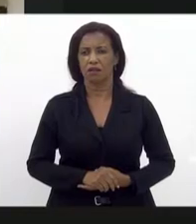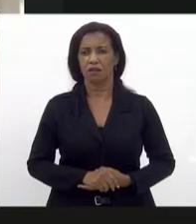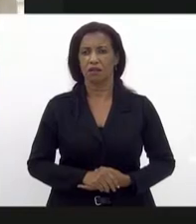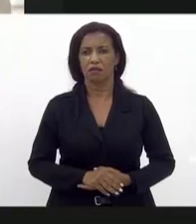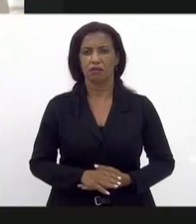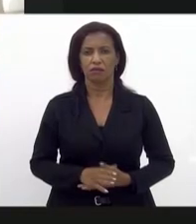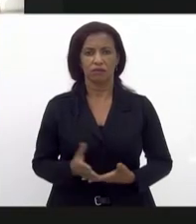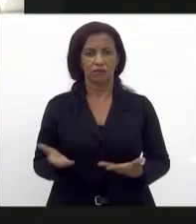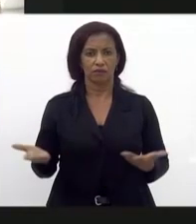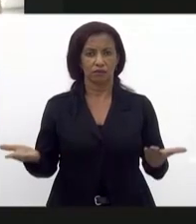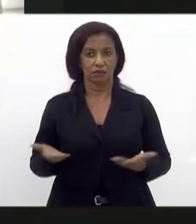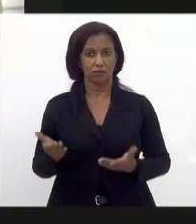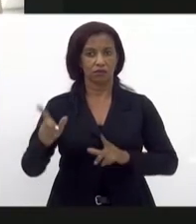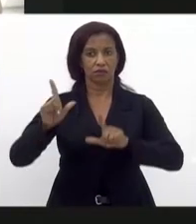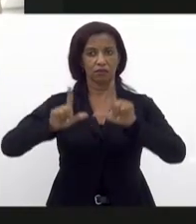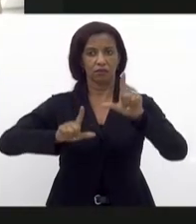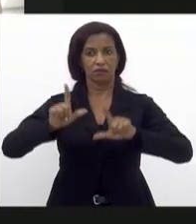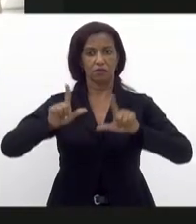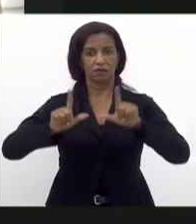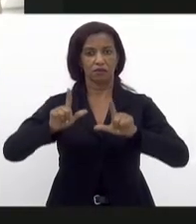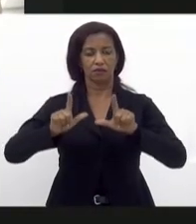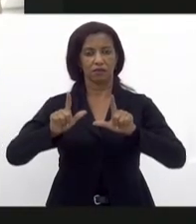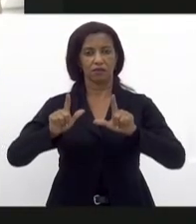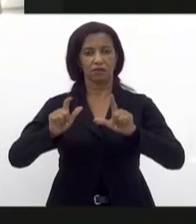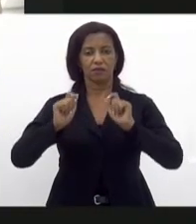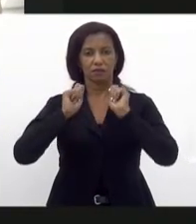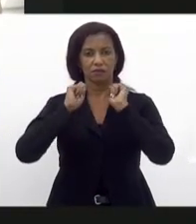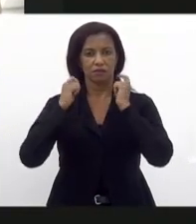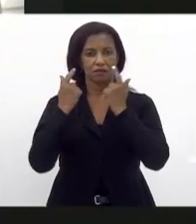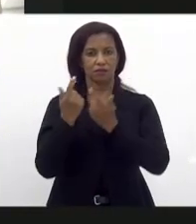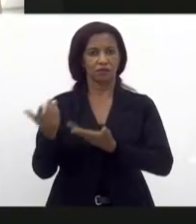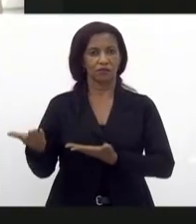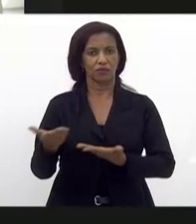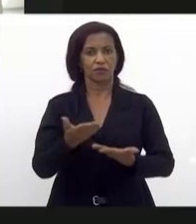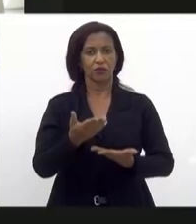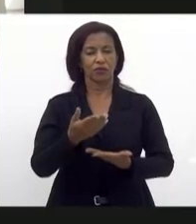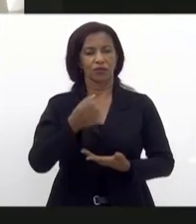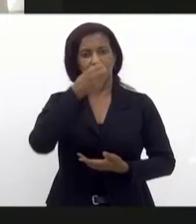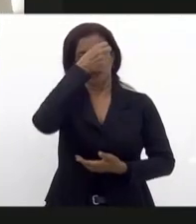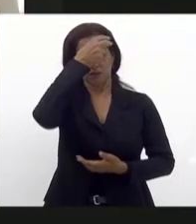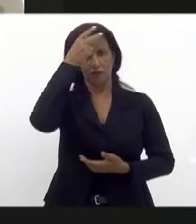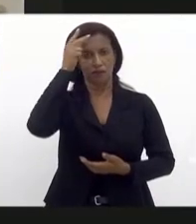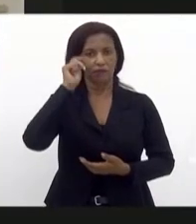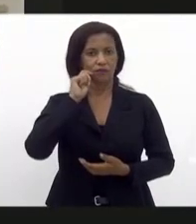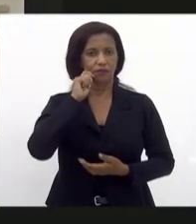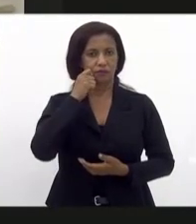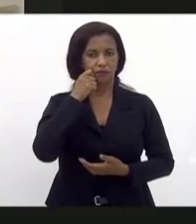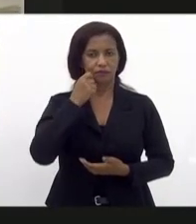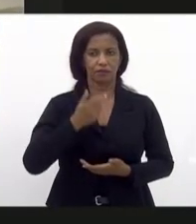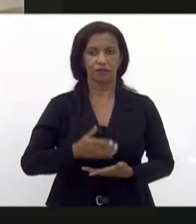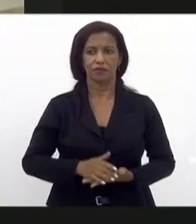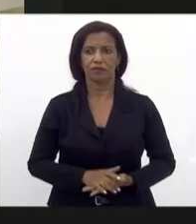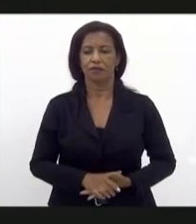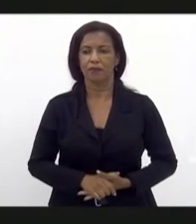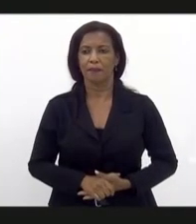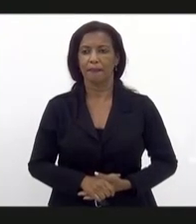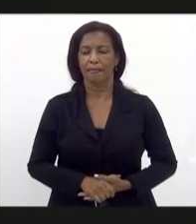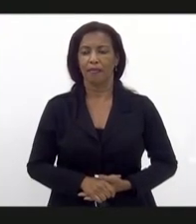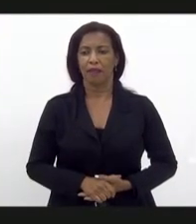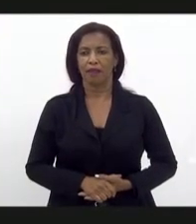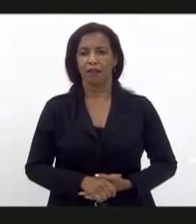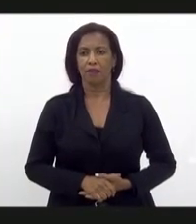Estamos ao vivo pela TV Alerj com a palavra o prefeito Eduardo Paes. Tá bom.